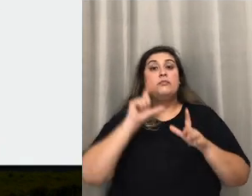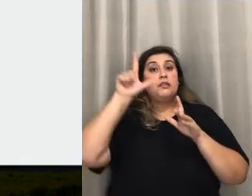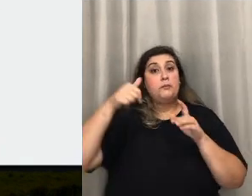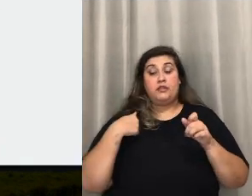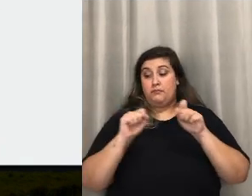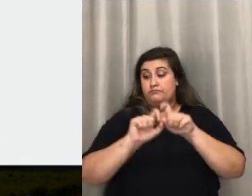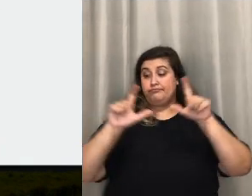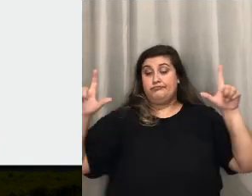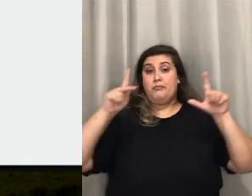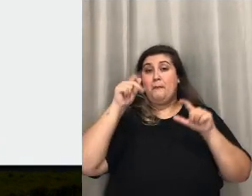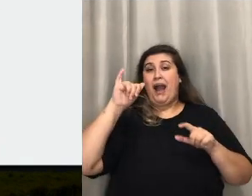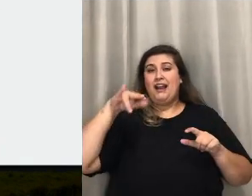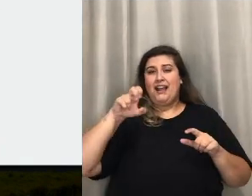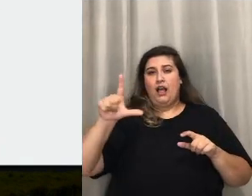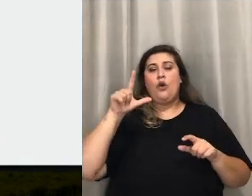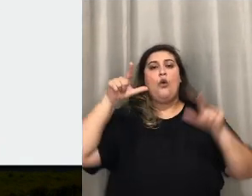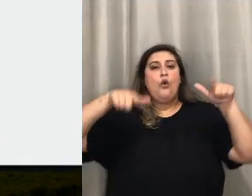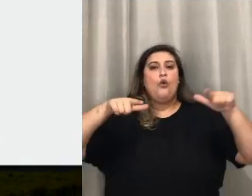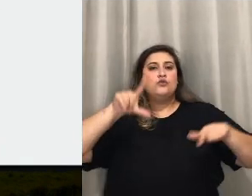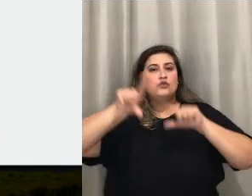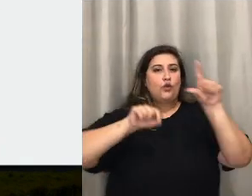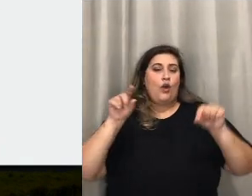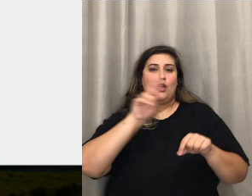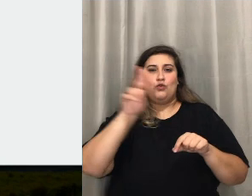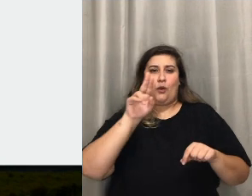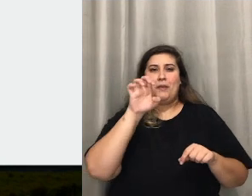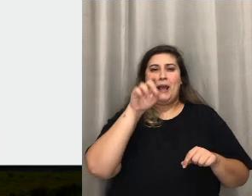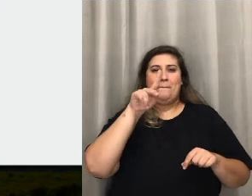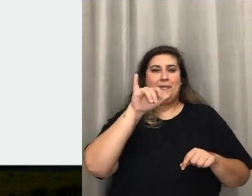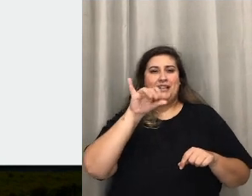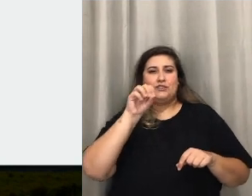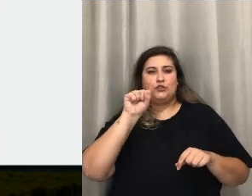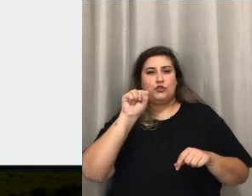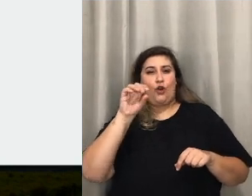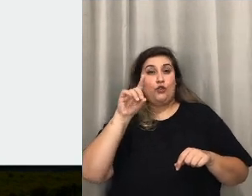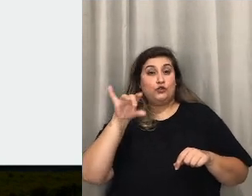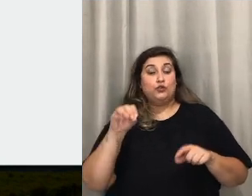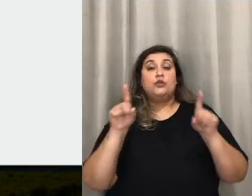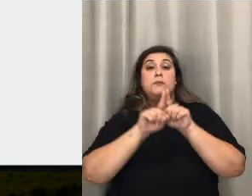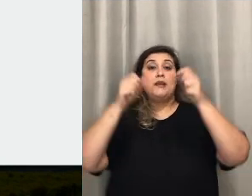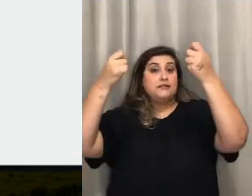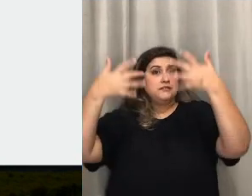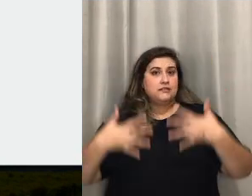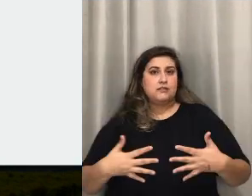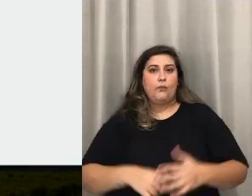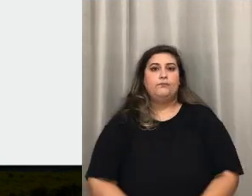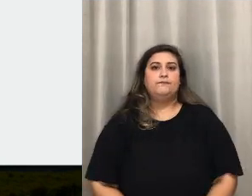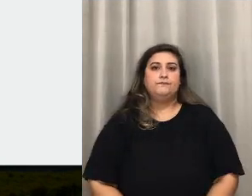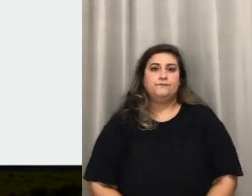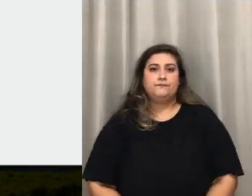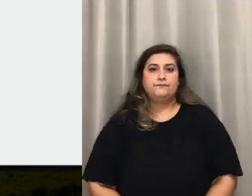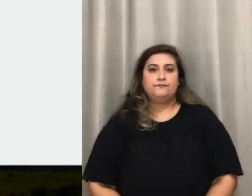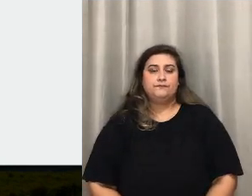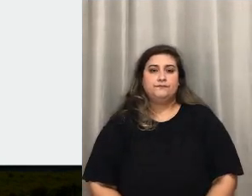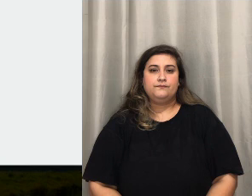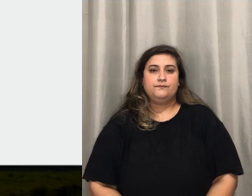Em seguida vai aparecer esse painel, onde nós iremos definir o nome do nosso episódio e também a descrição.